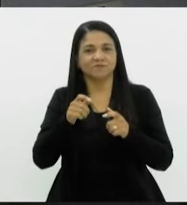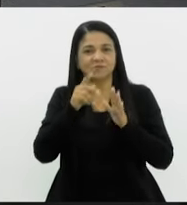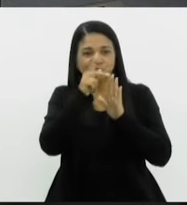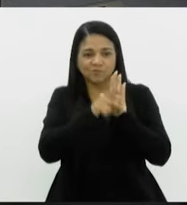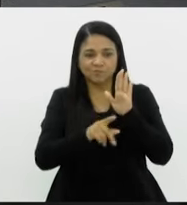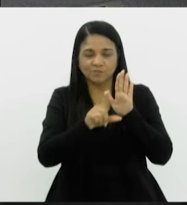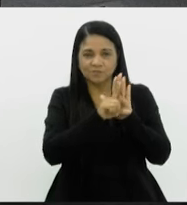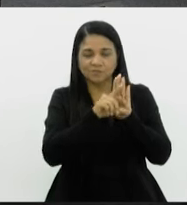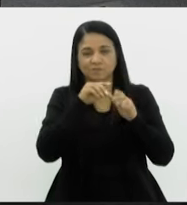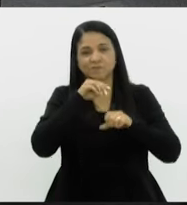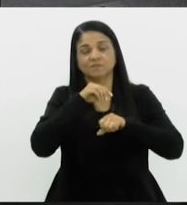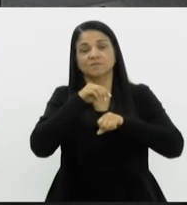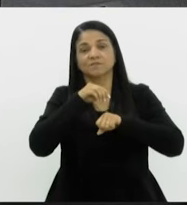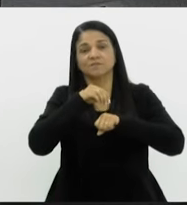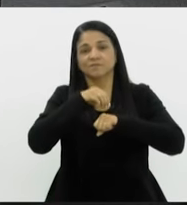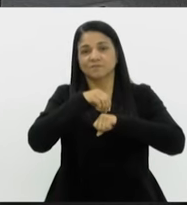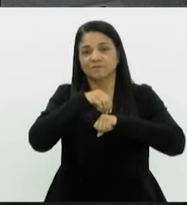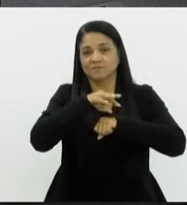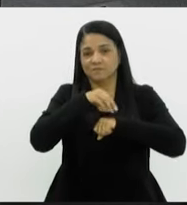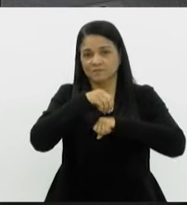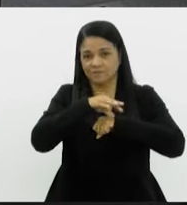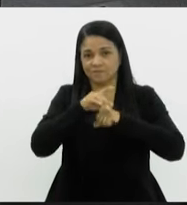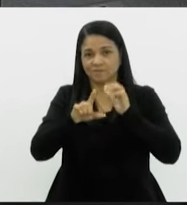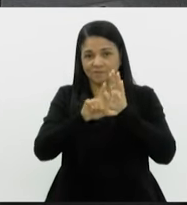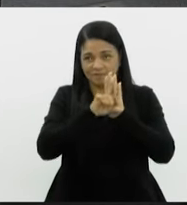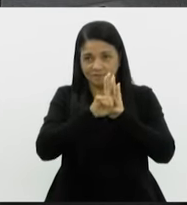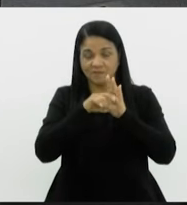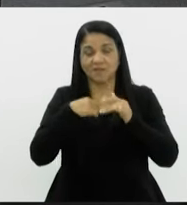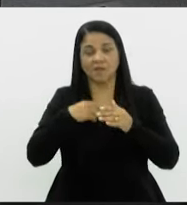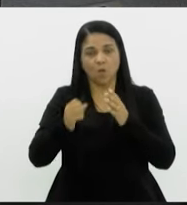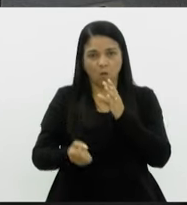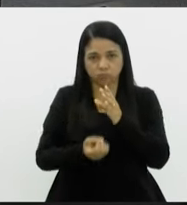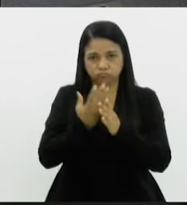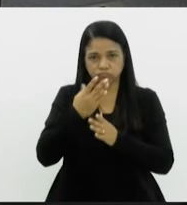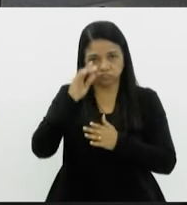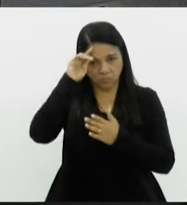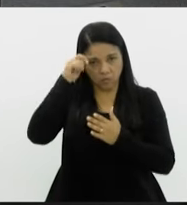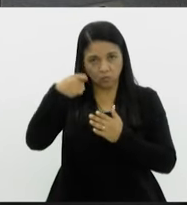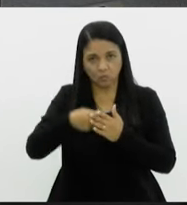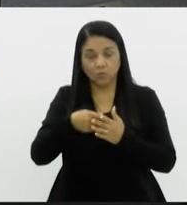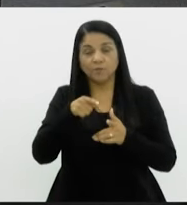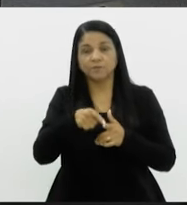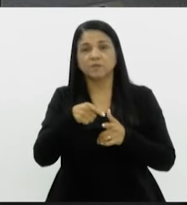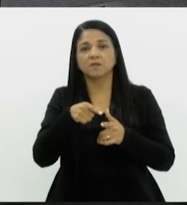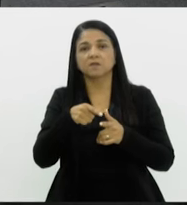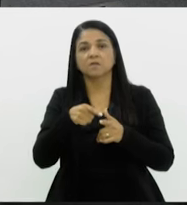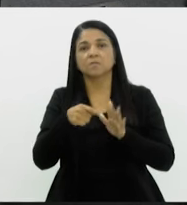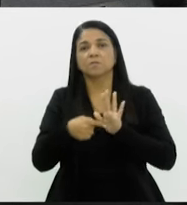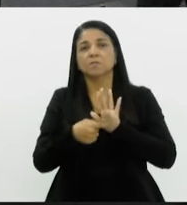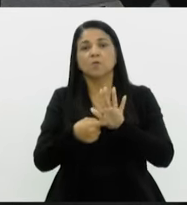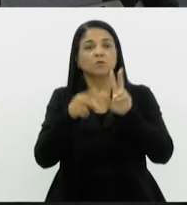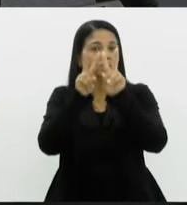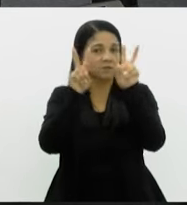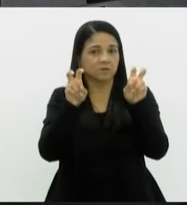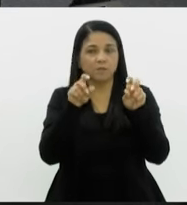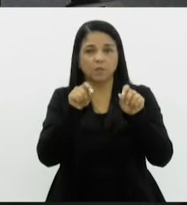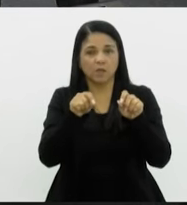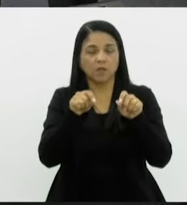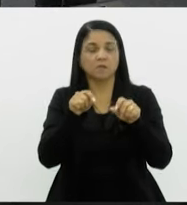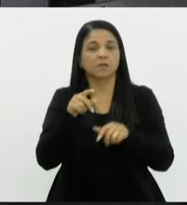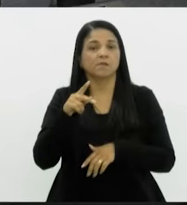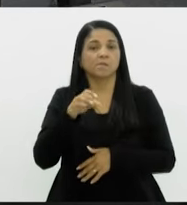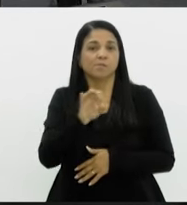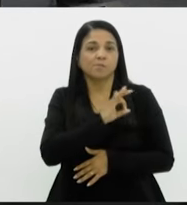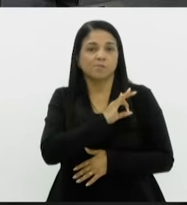indicação legislativa, no qual sou autor, que trata-se da absorção dos policiais